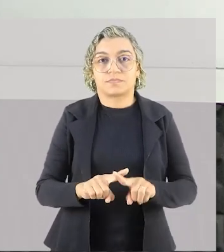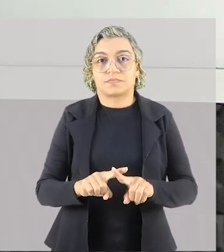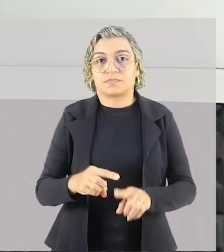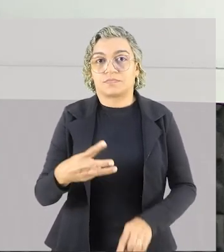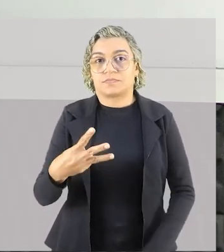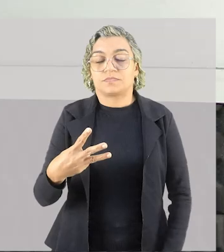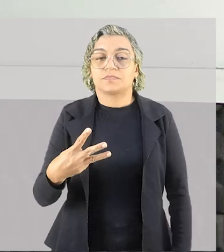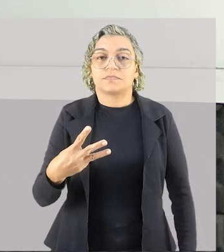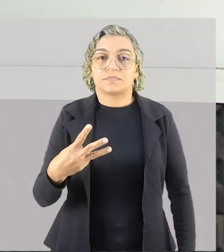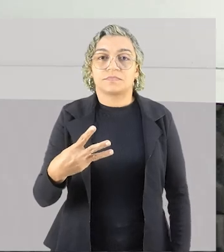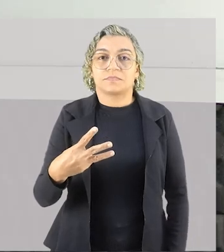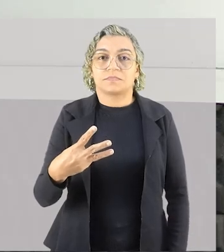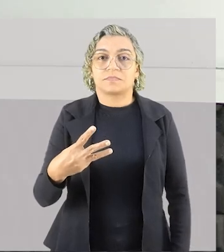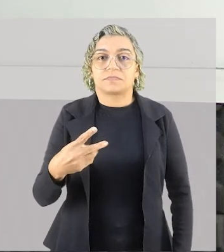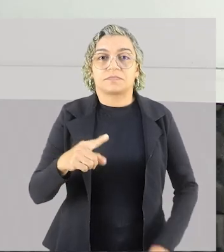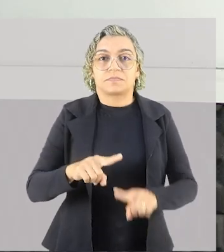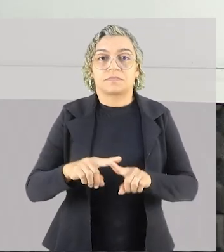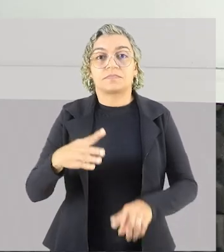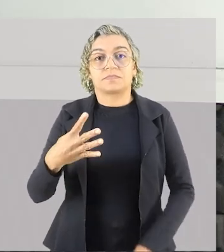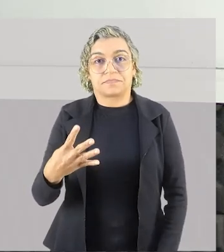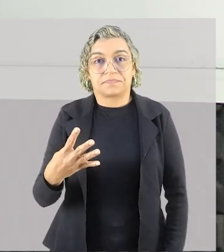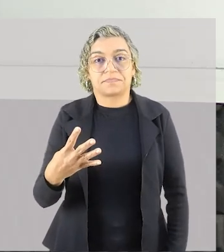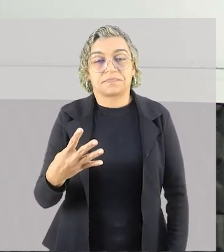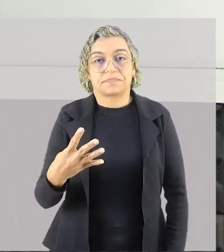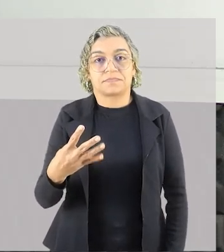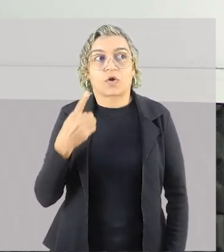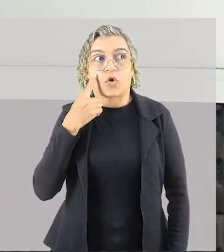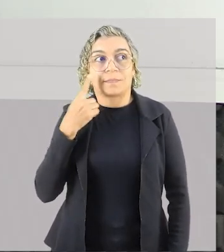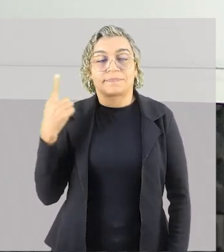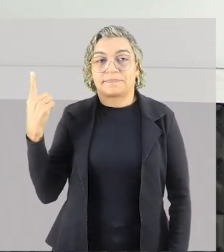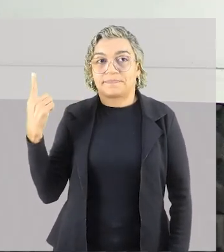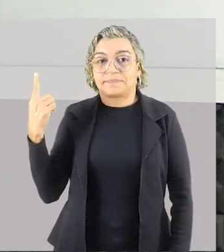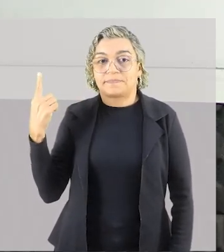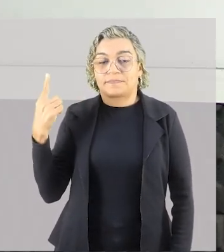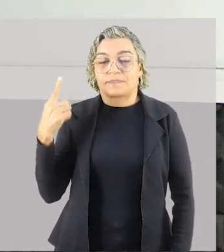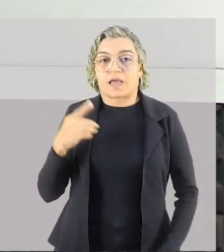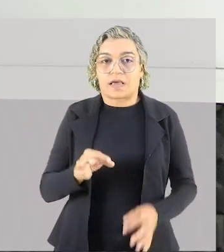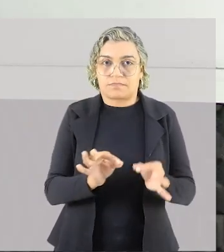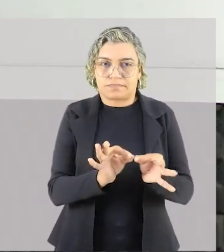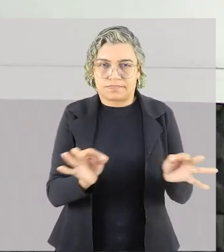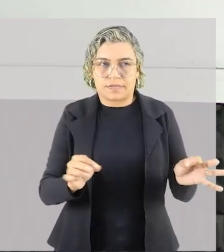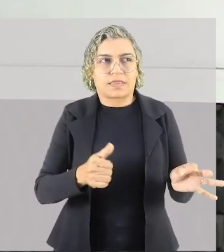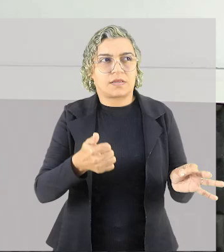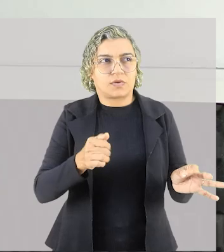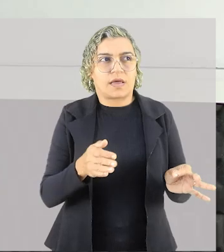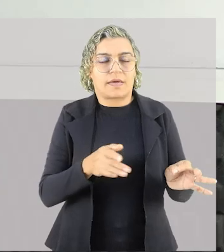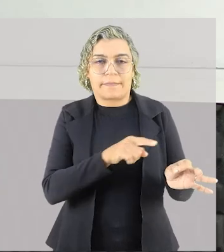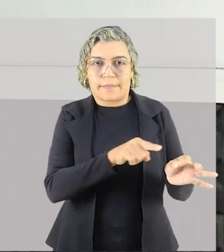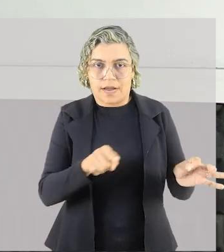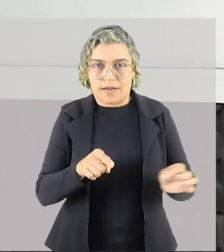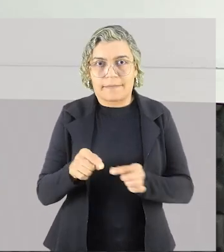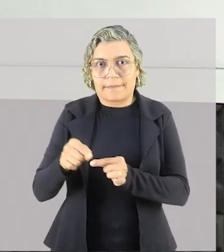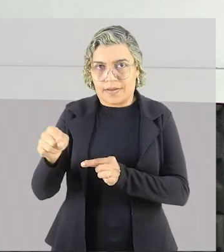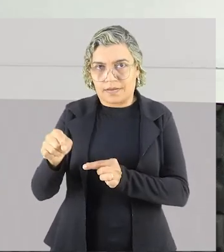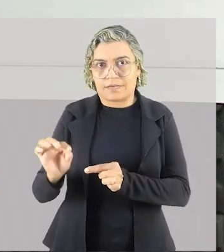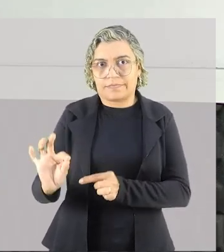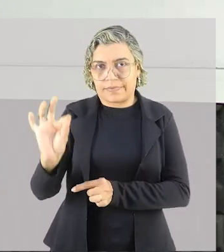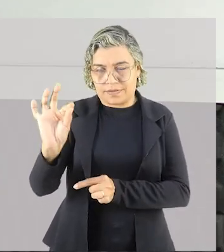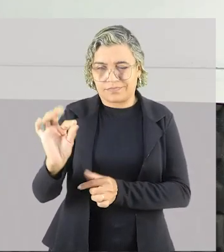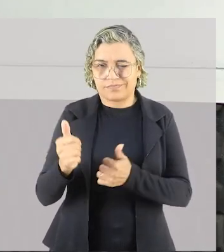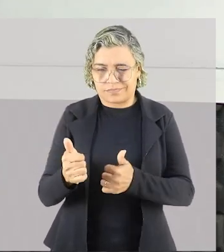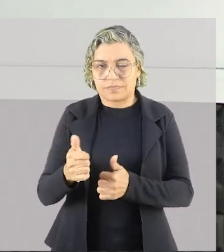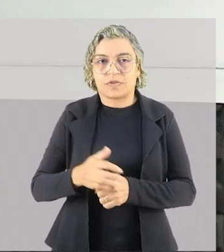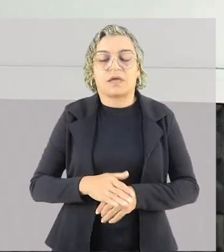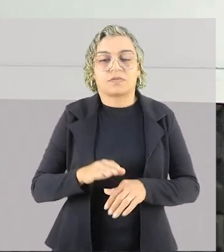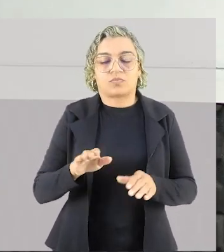vezes 3 vezes 4. Certo? Bom, resolvendo essa equação, você vai ter que o